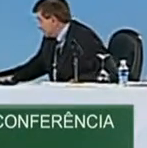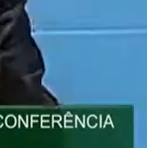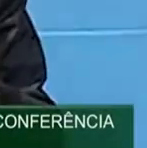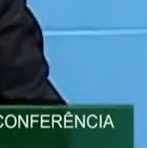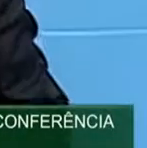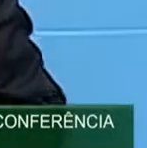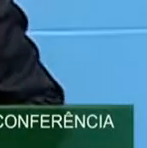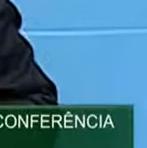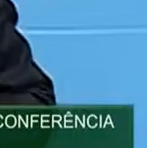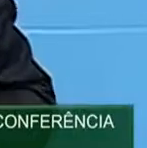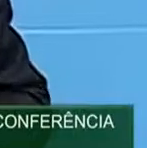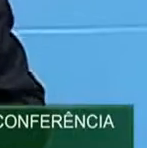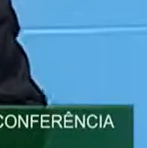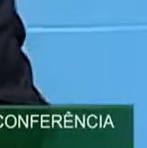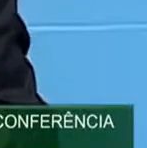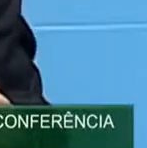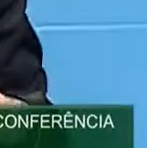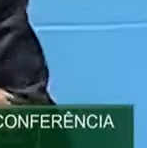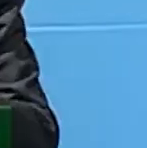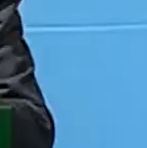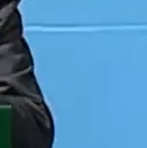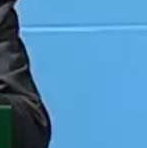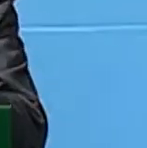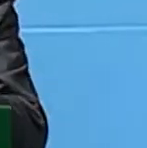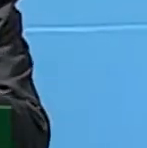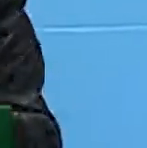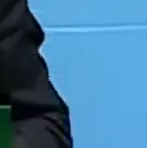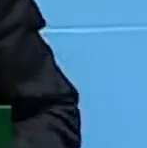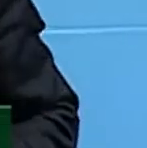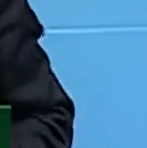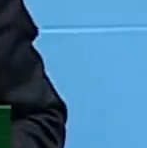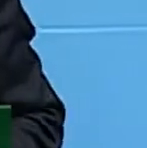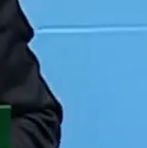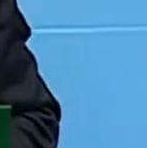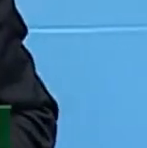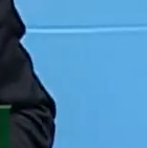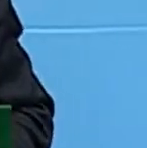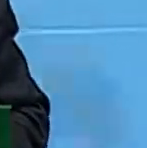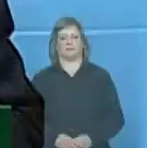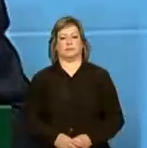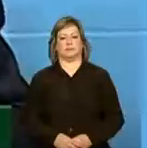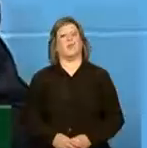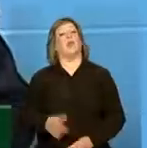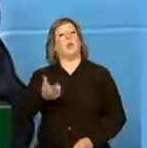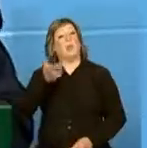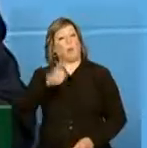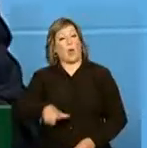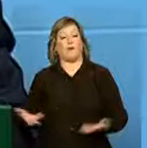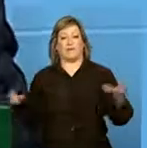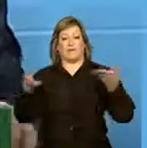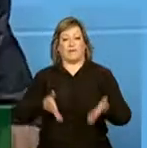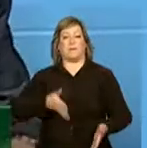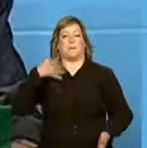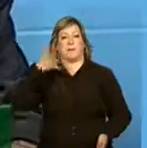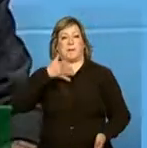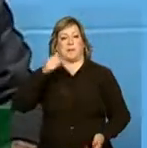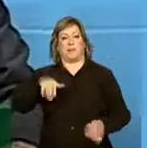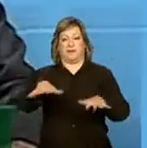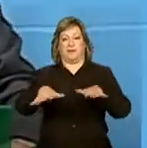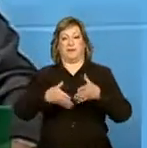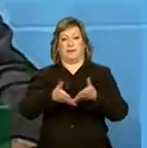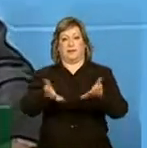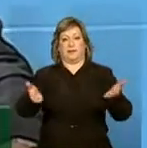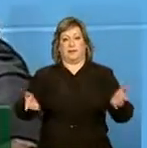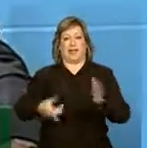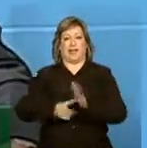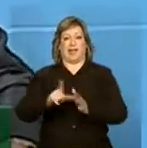Realmente, enfrentar-se a este auditório depois da intervenção tão brilhante